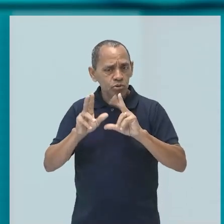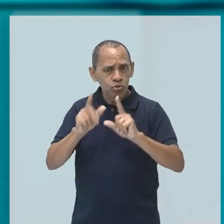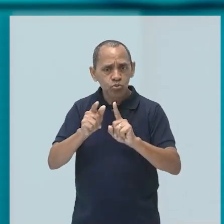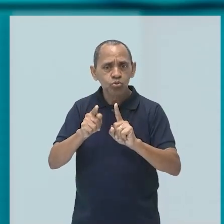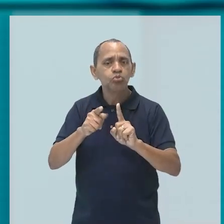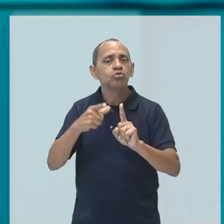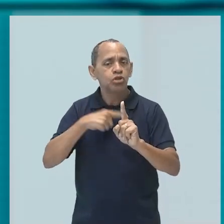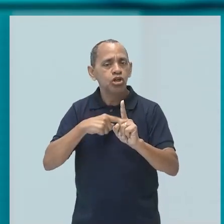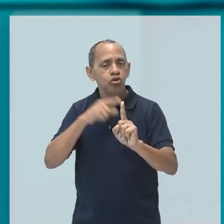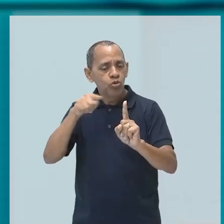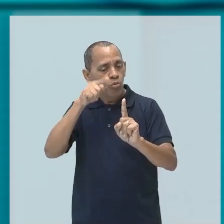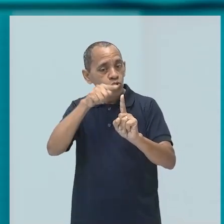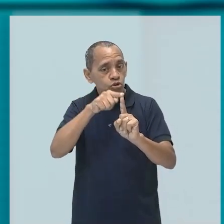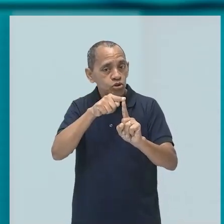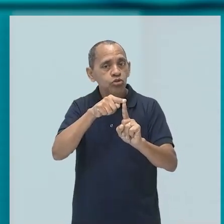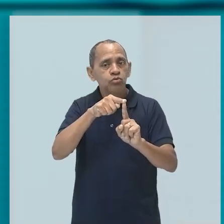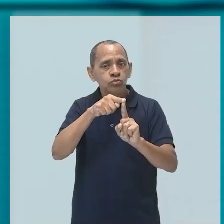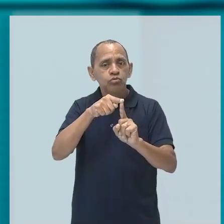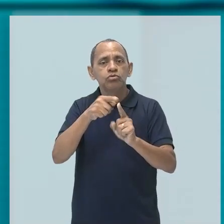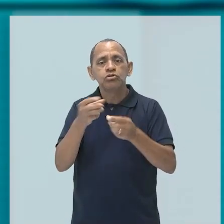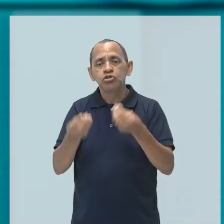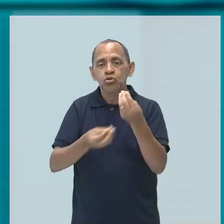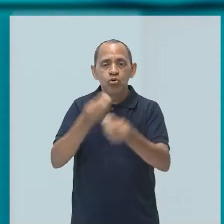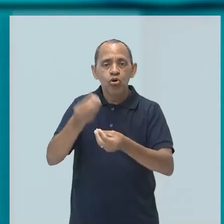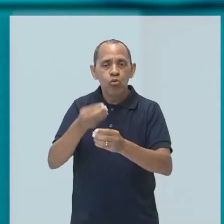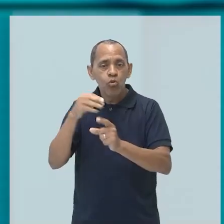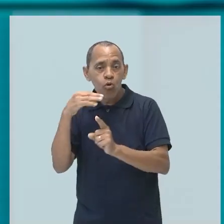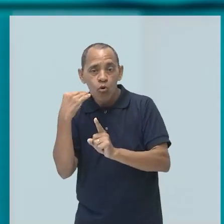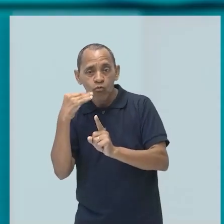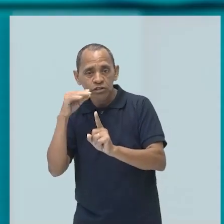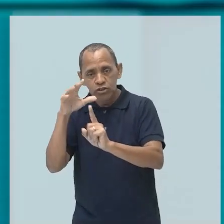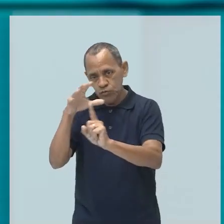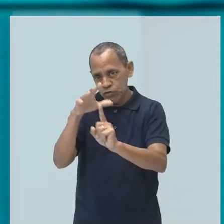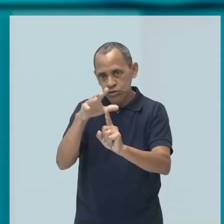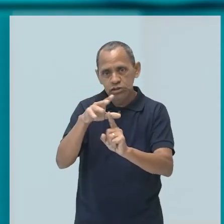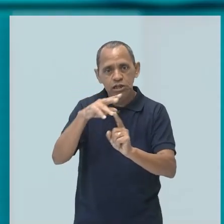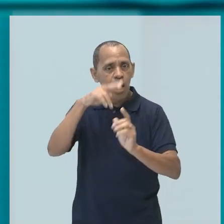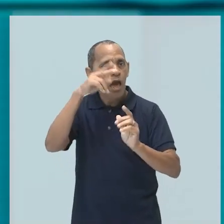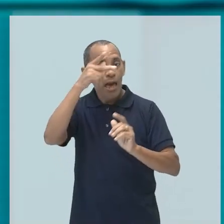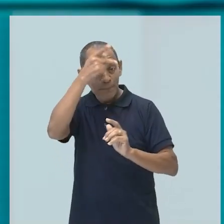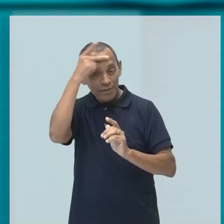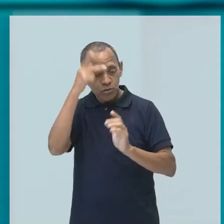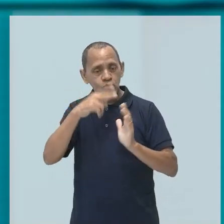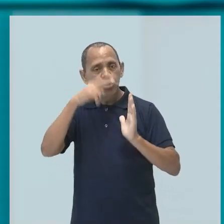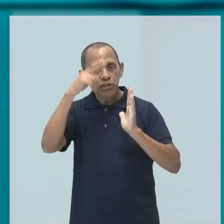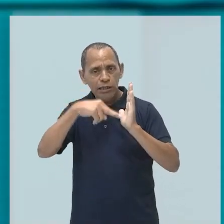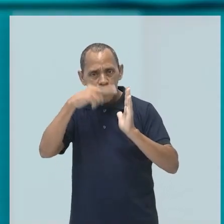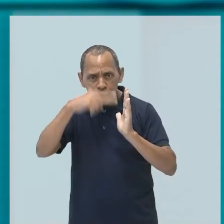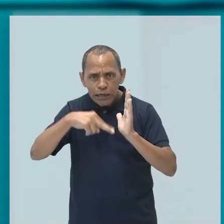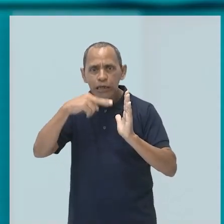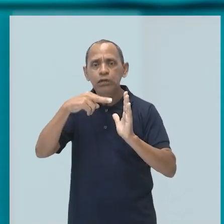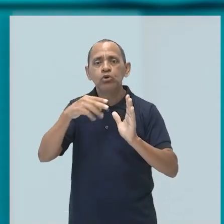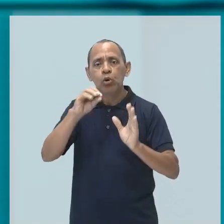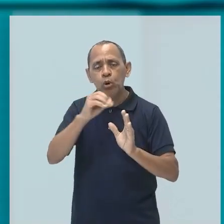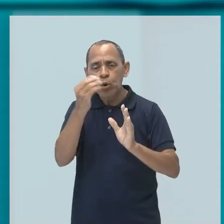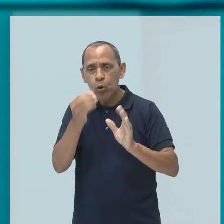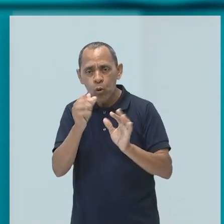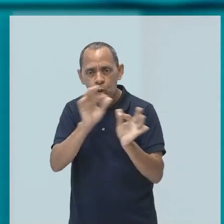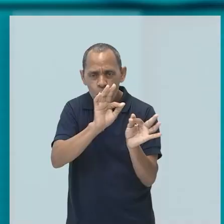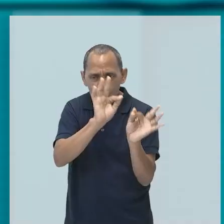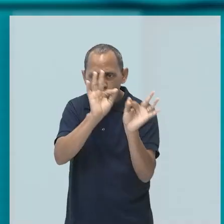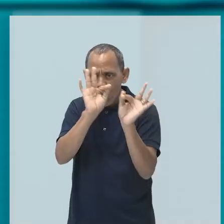articulado, gente, buscando convencer o leitor, ou seja, a pessoa, o interlocutor para quem o texto